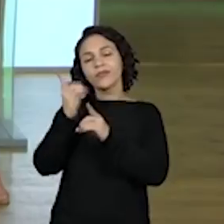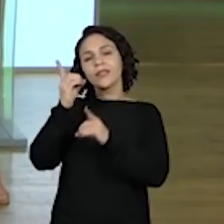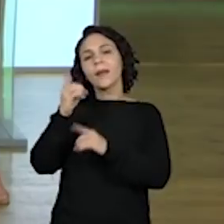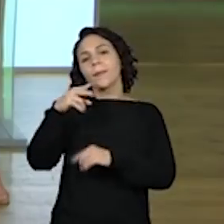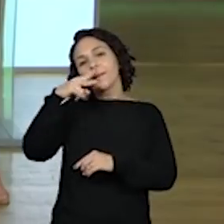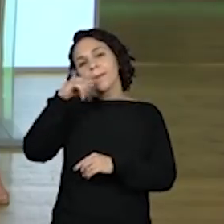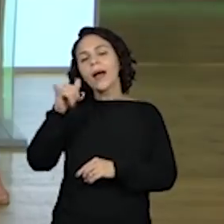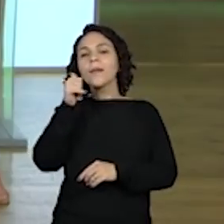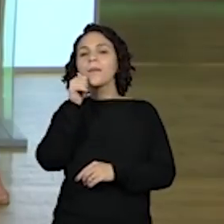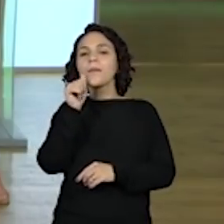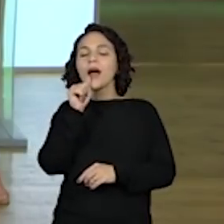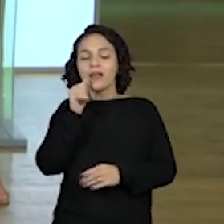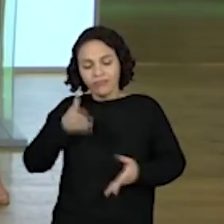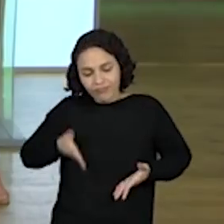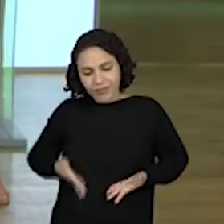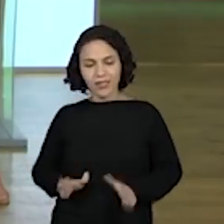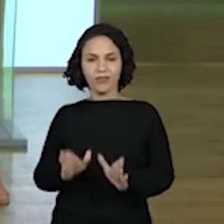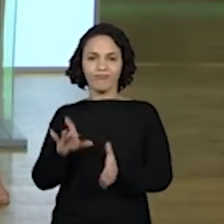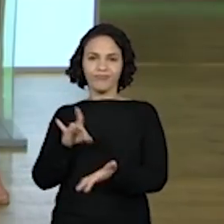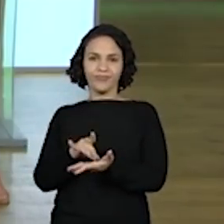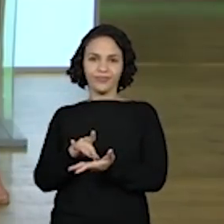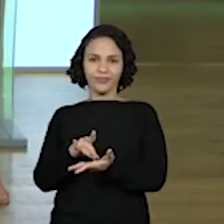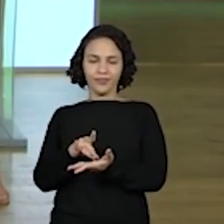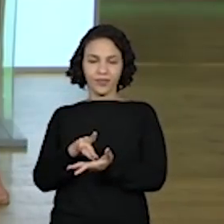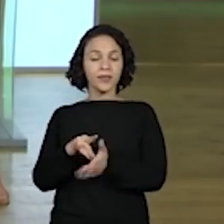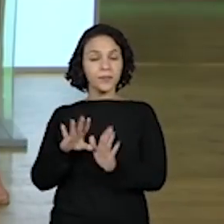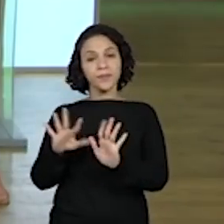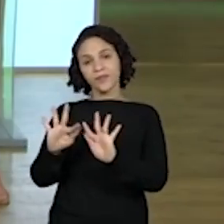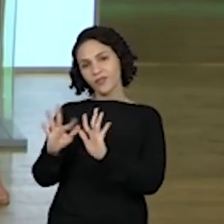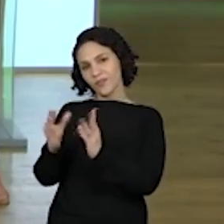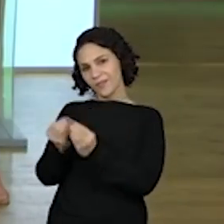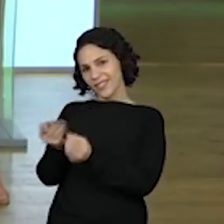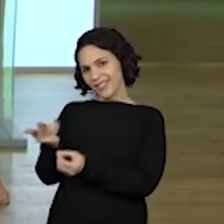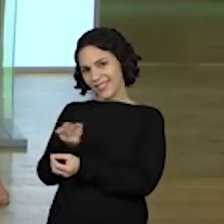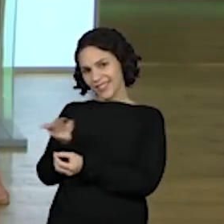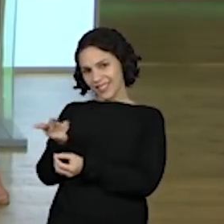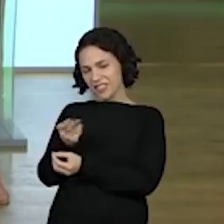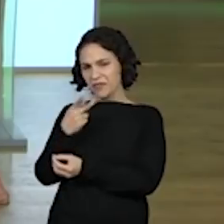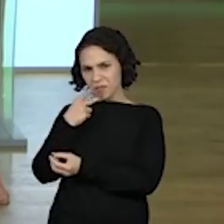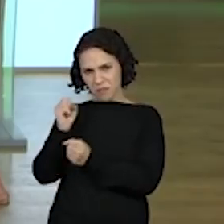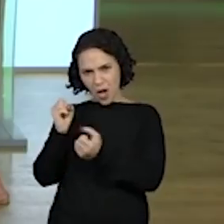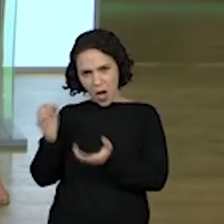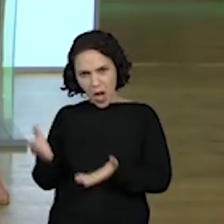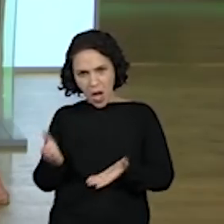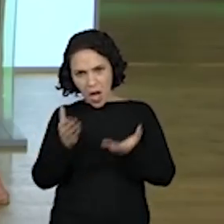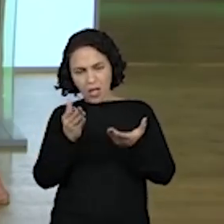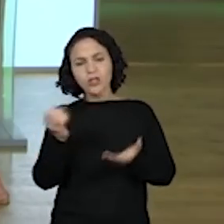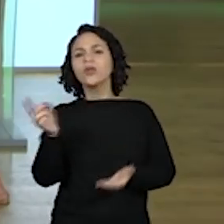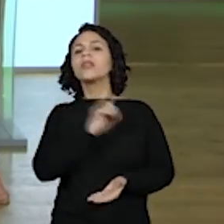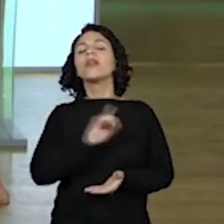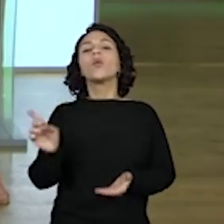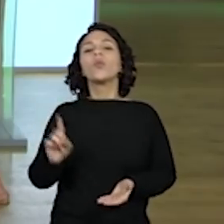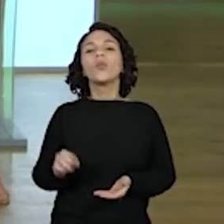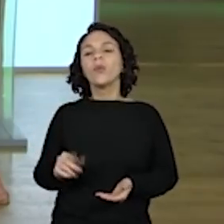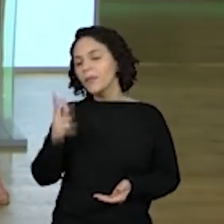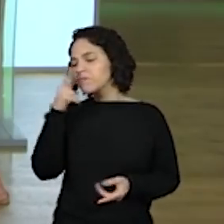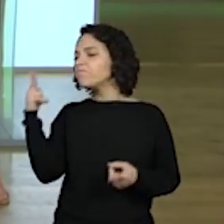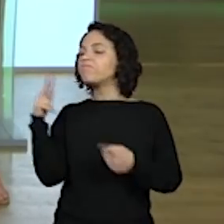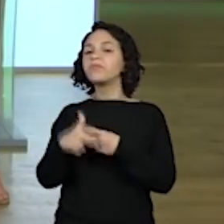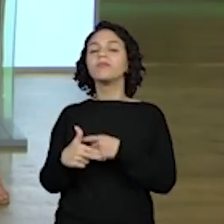biológicos. E a família de pescadores, o casal de pescadores, deu a permissão ou negou? E aí?